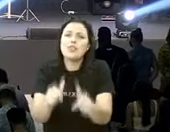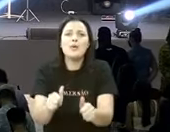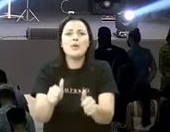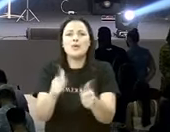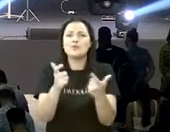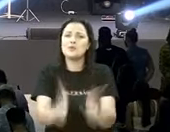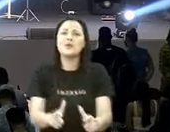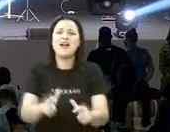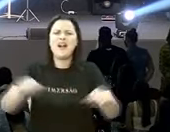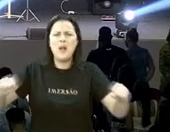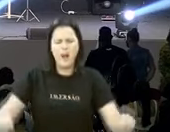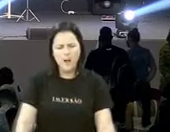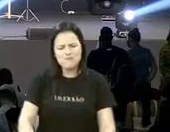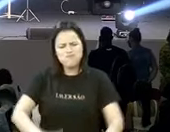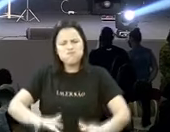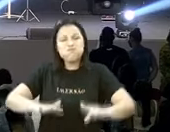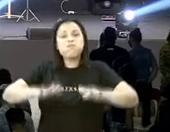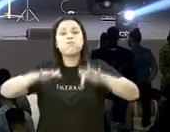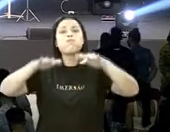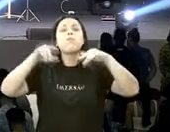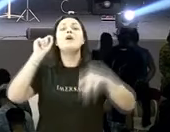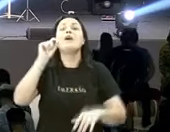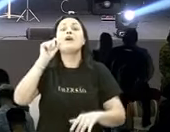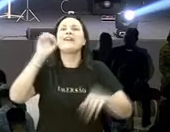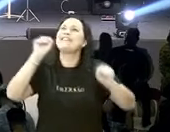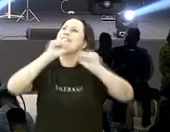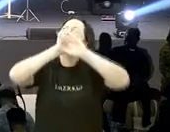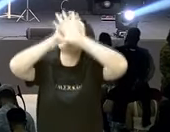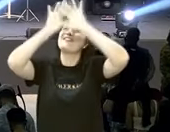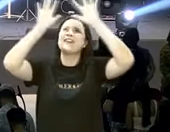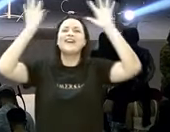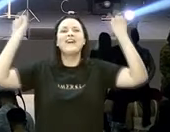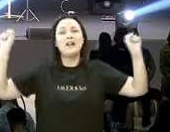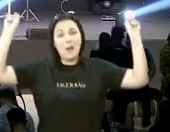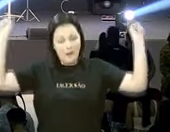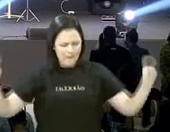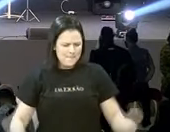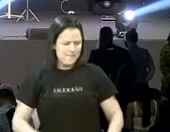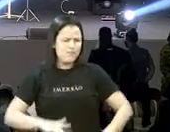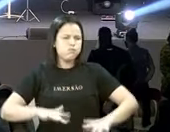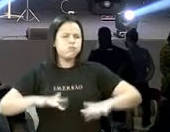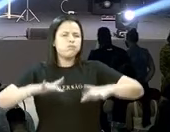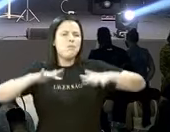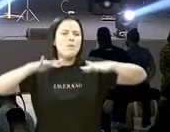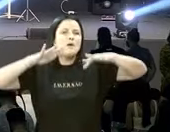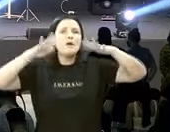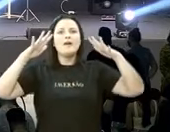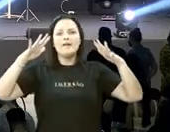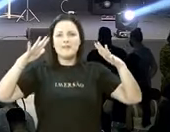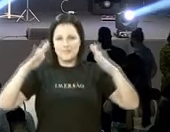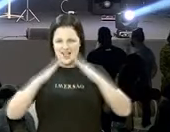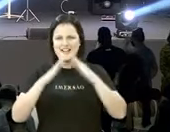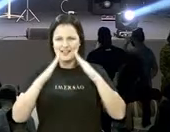glória. Os umbrais da porta se moveram à voz do que clamava, e a casa